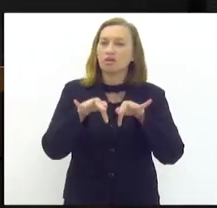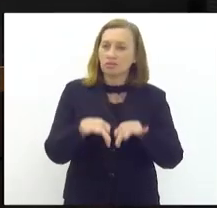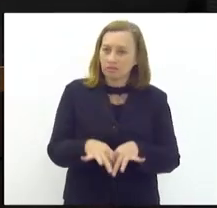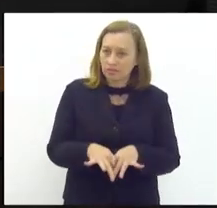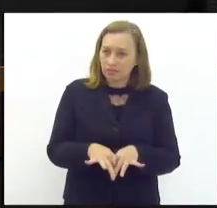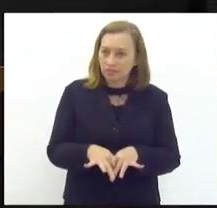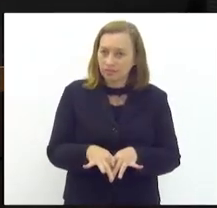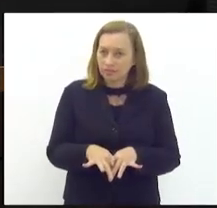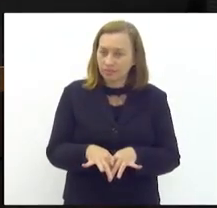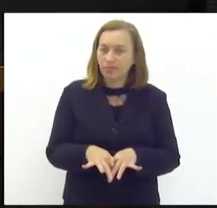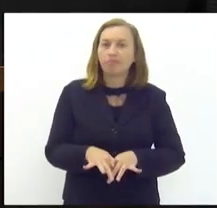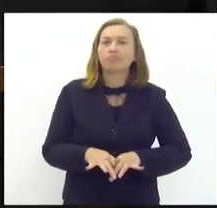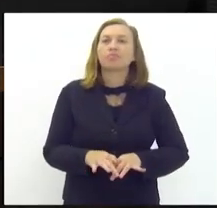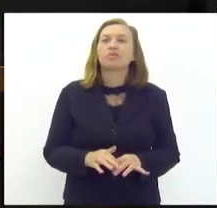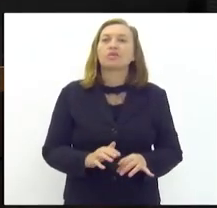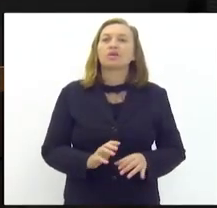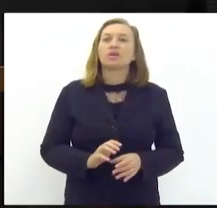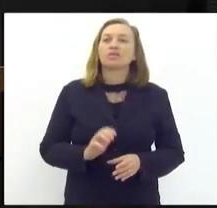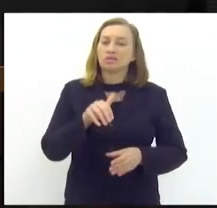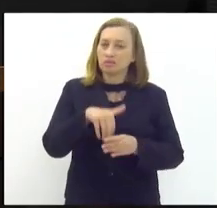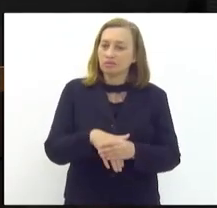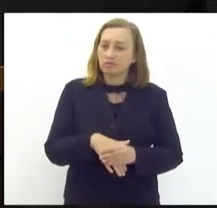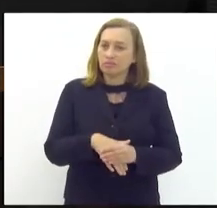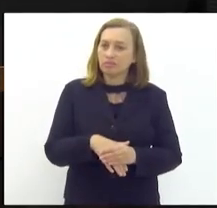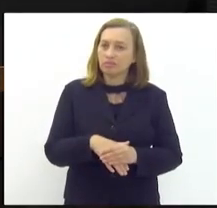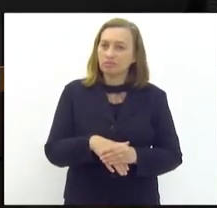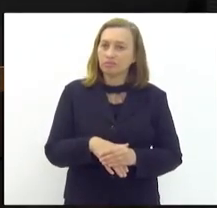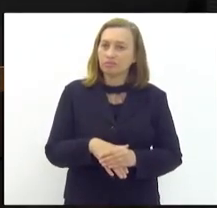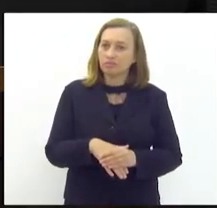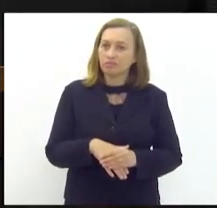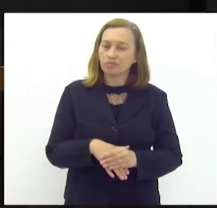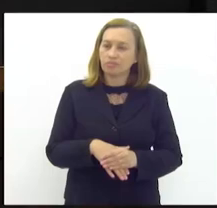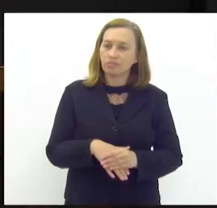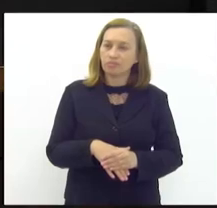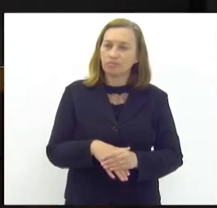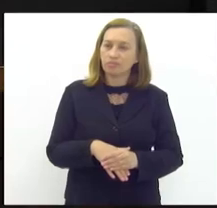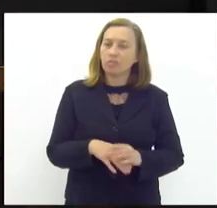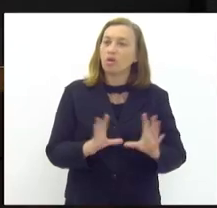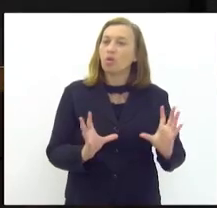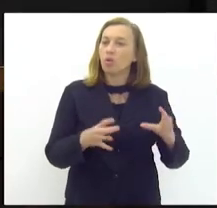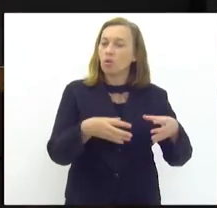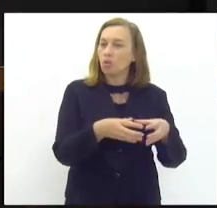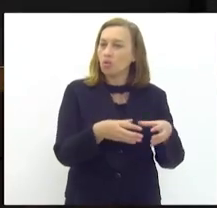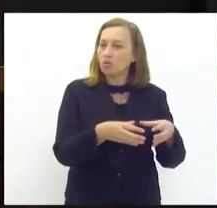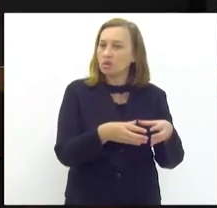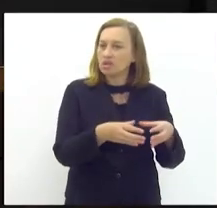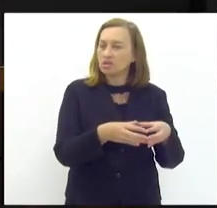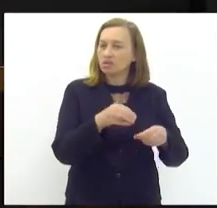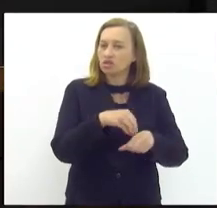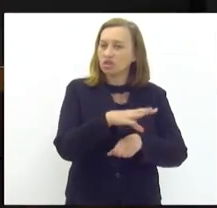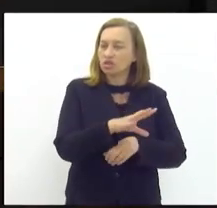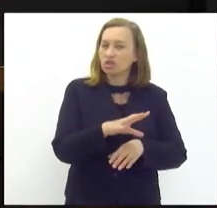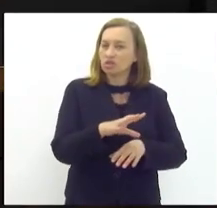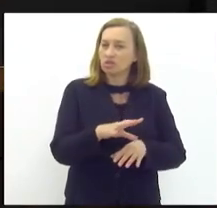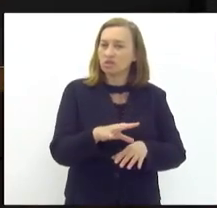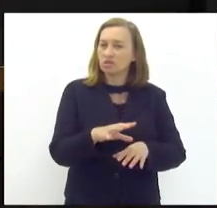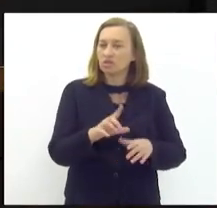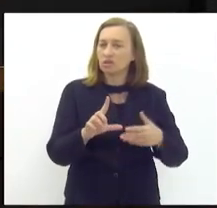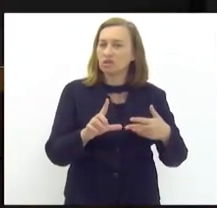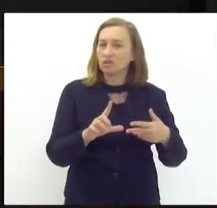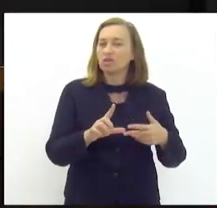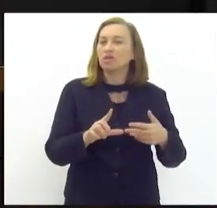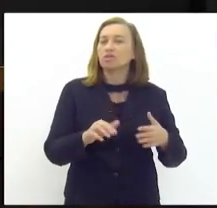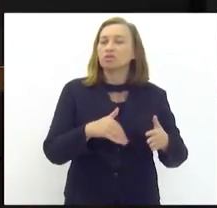Queira discutir encerrado a discussão em votação parecida comissão de indicações legislativas